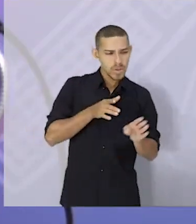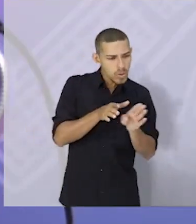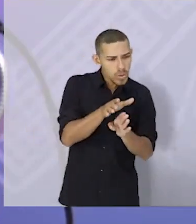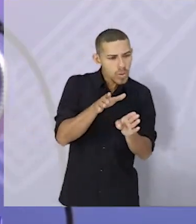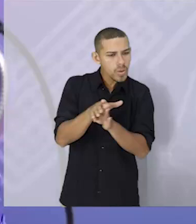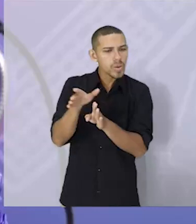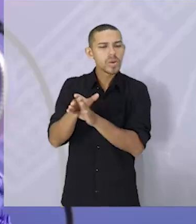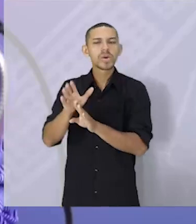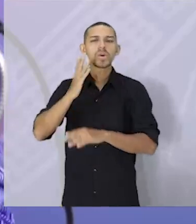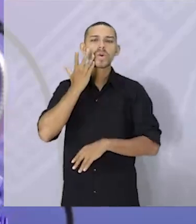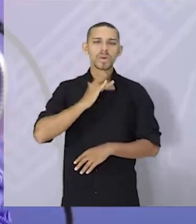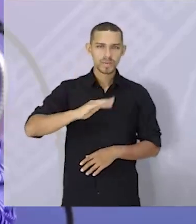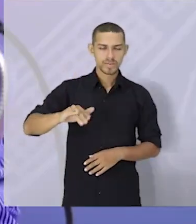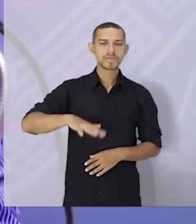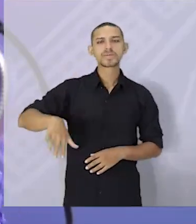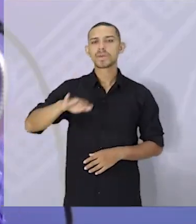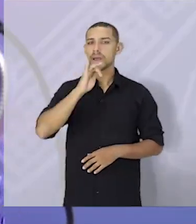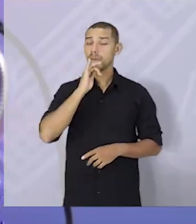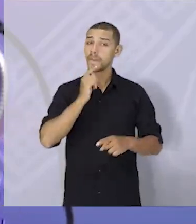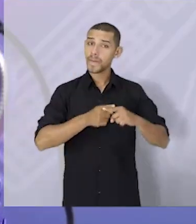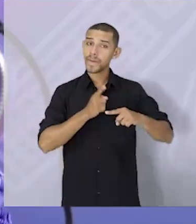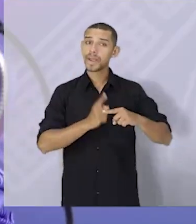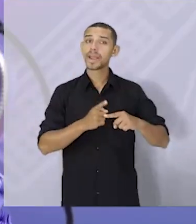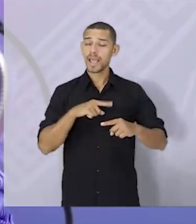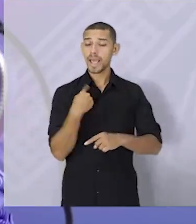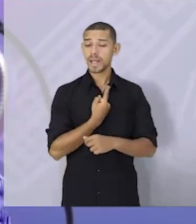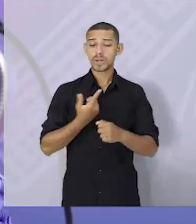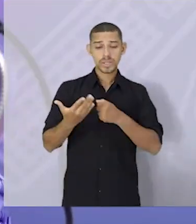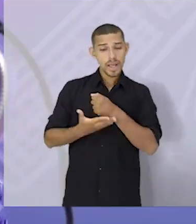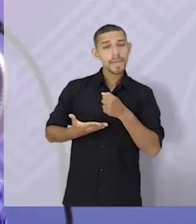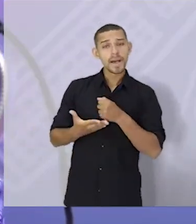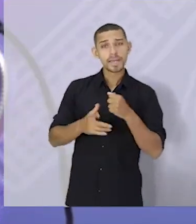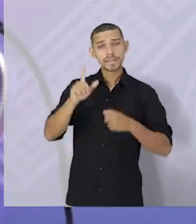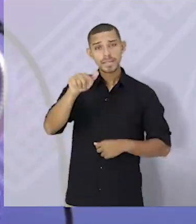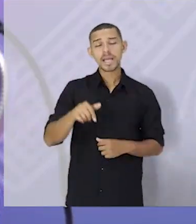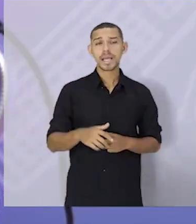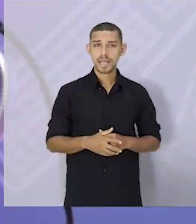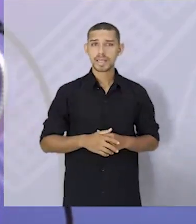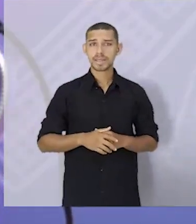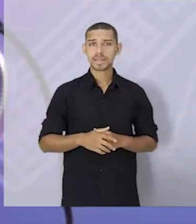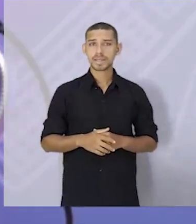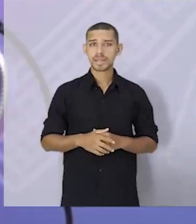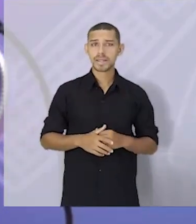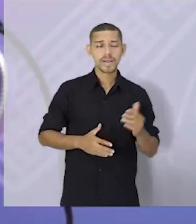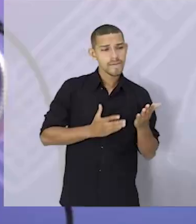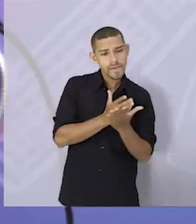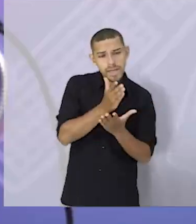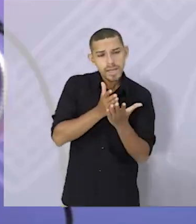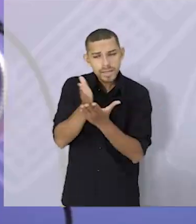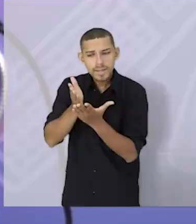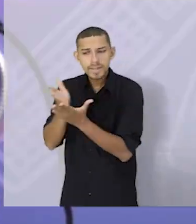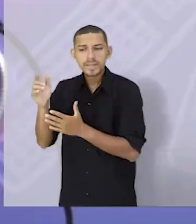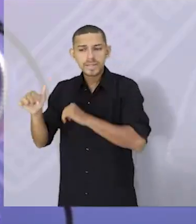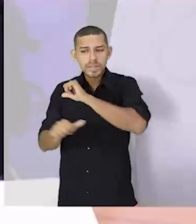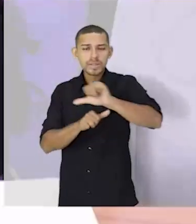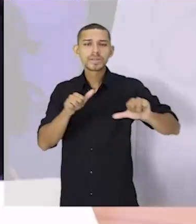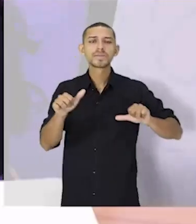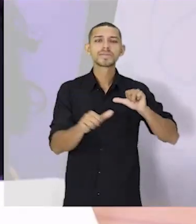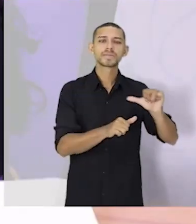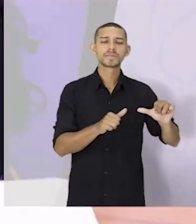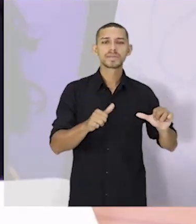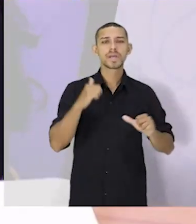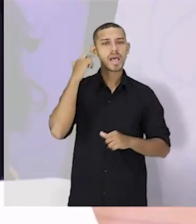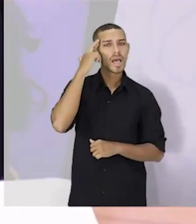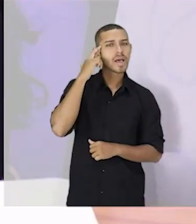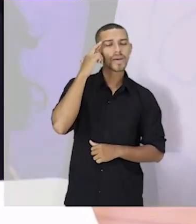orientar as crianças. Por quê? Porque é a nossa base. Elas vão aí trocar de fases. E elas então, refletem